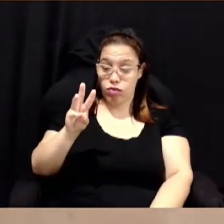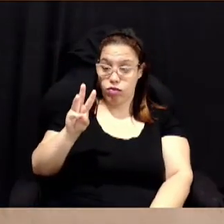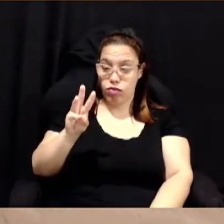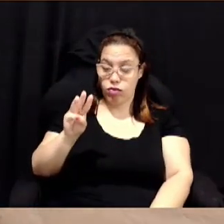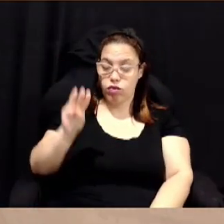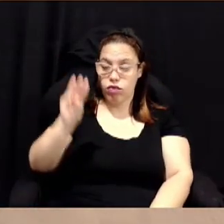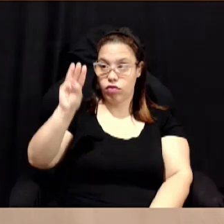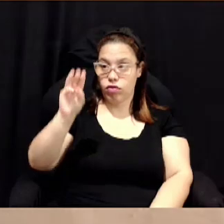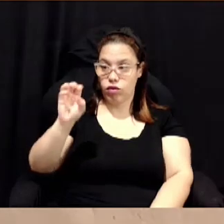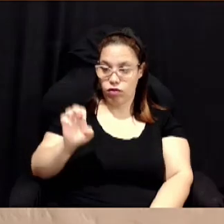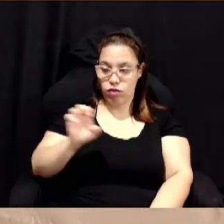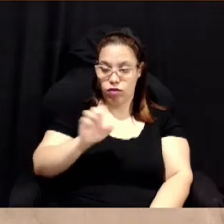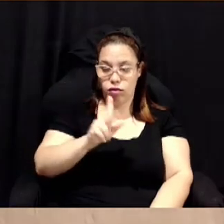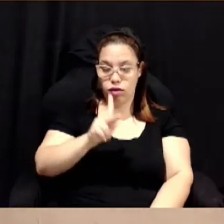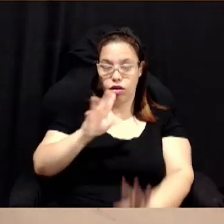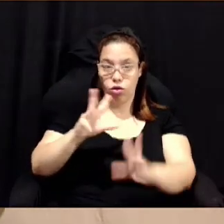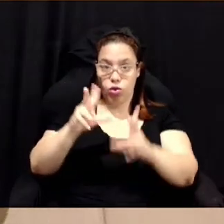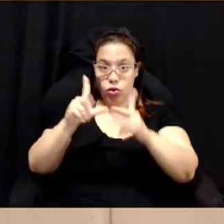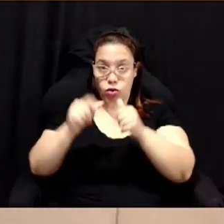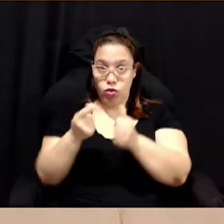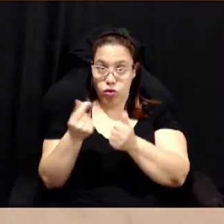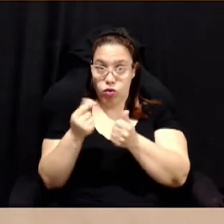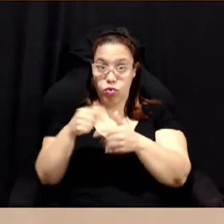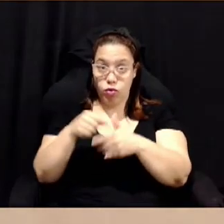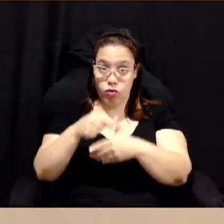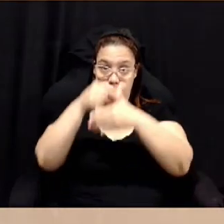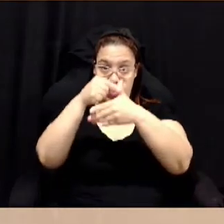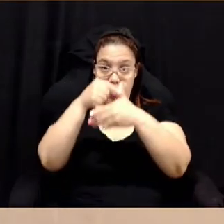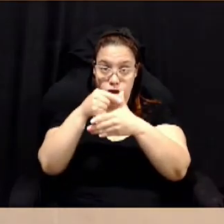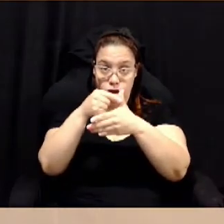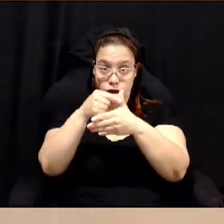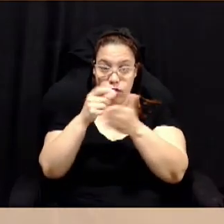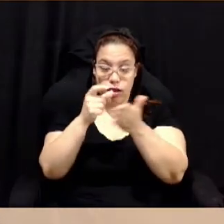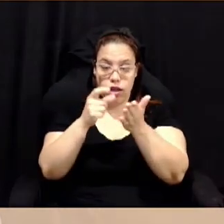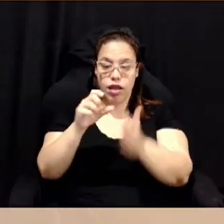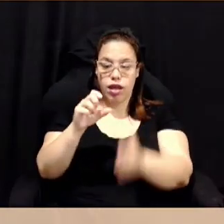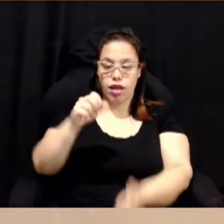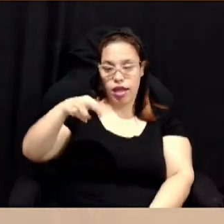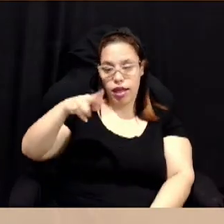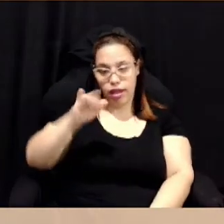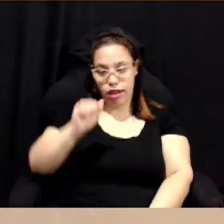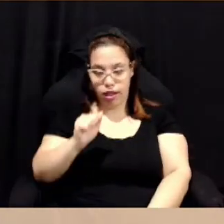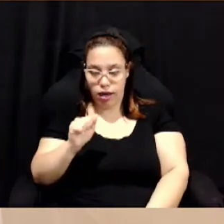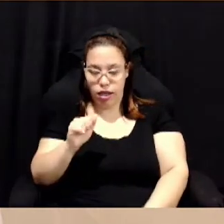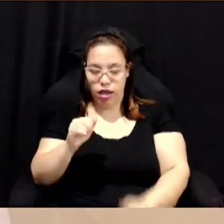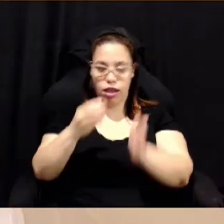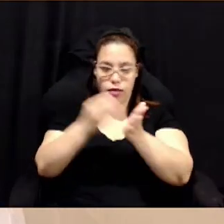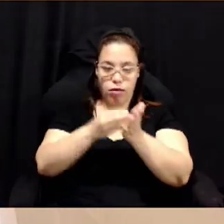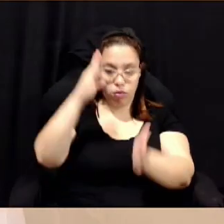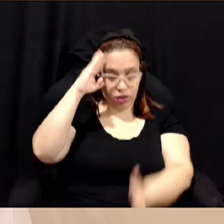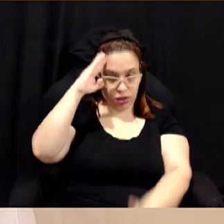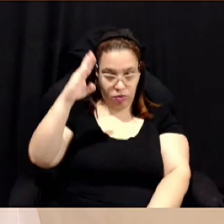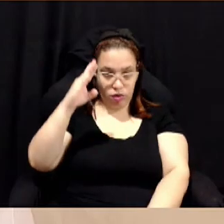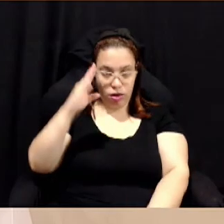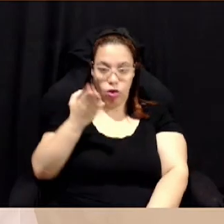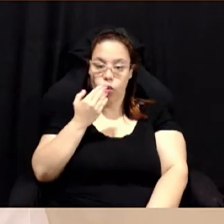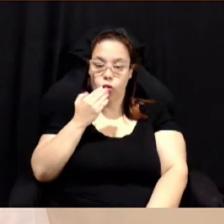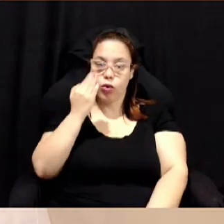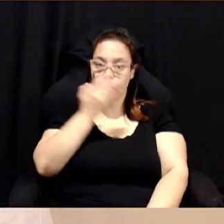menu completo por um valor fixo, sendo entrada, prato principal e sobremesa. E montar um